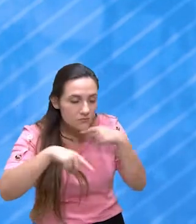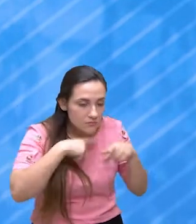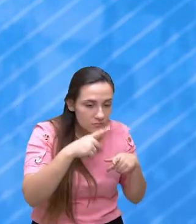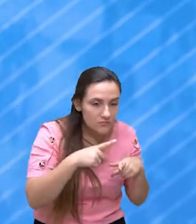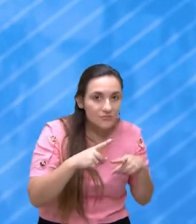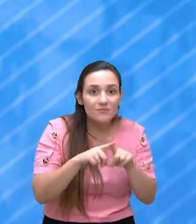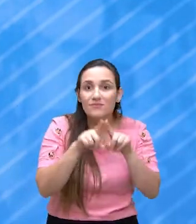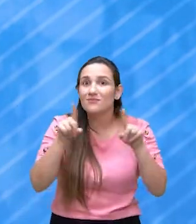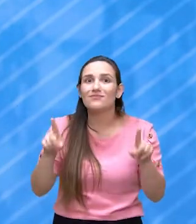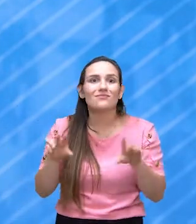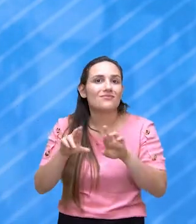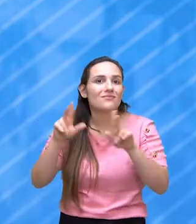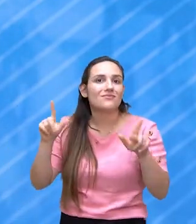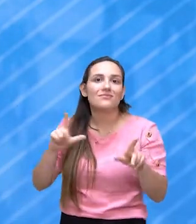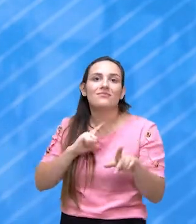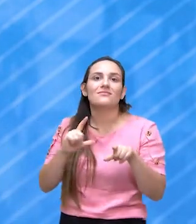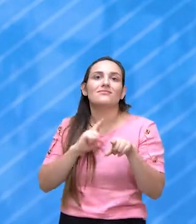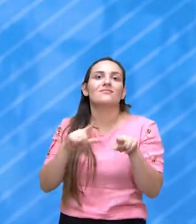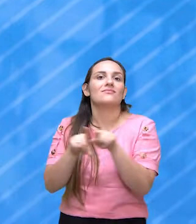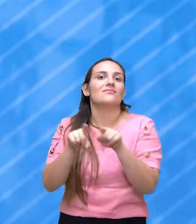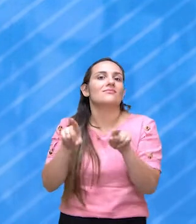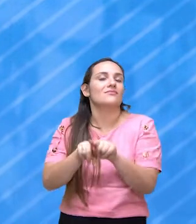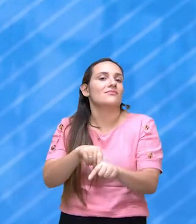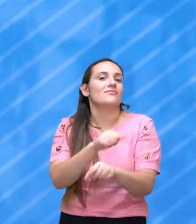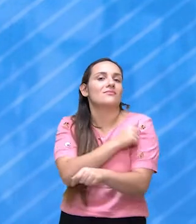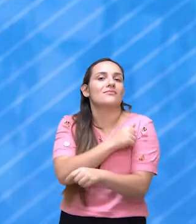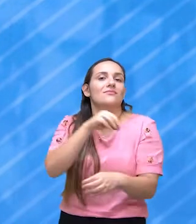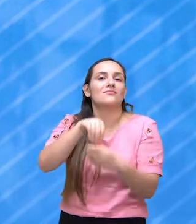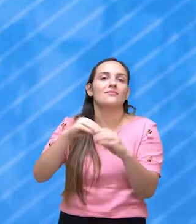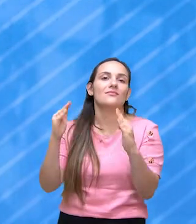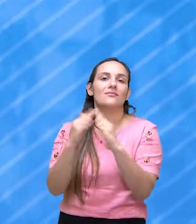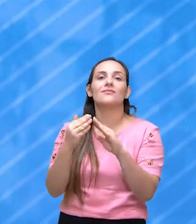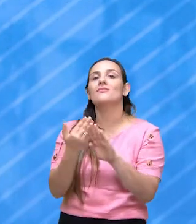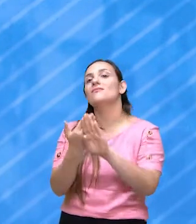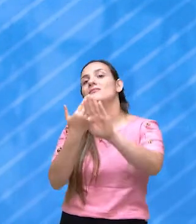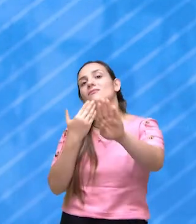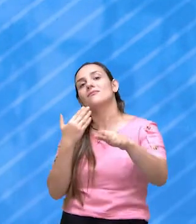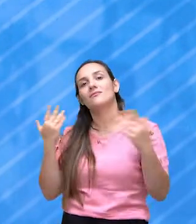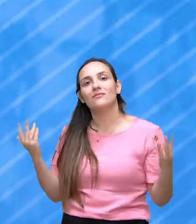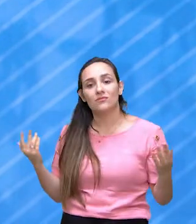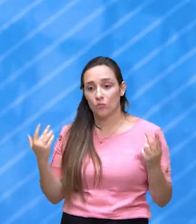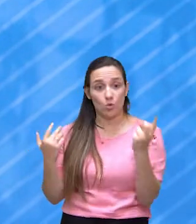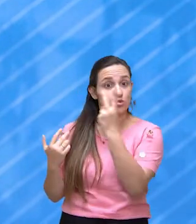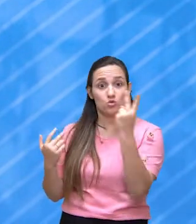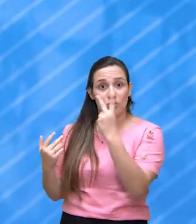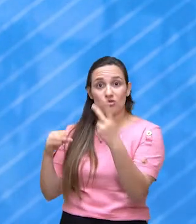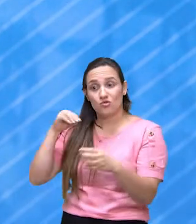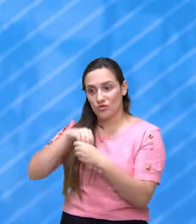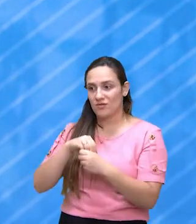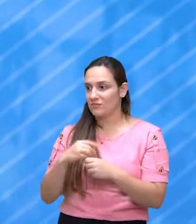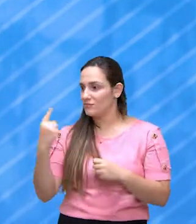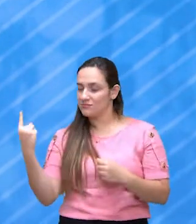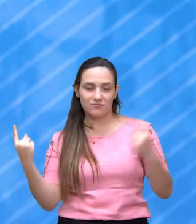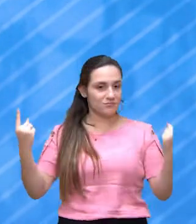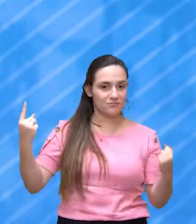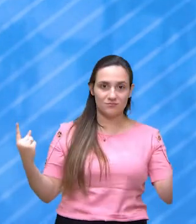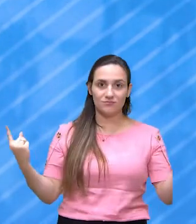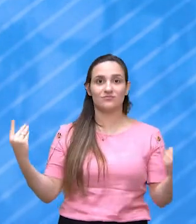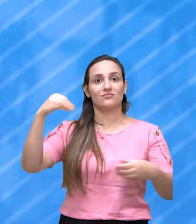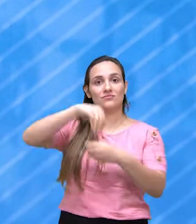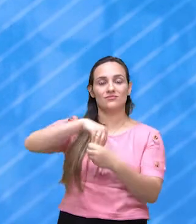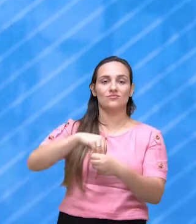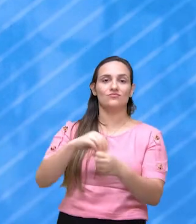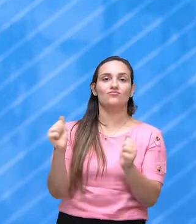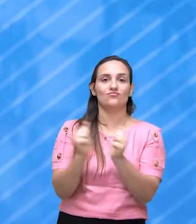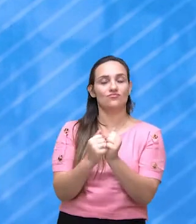aluno tirar dúvida porém nós teremos alunos em casa também então da mesma maneira